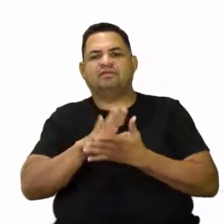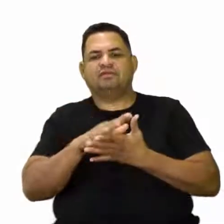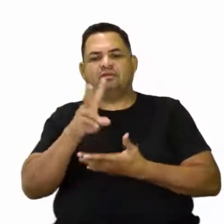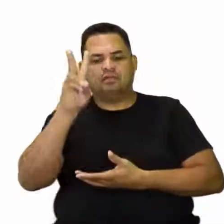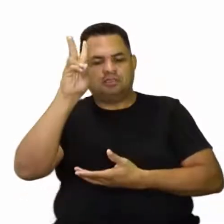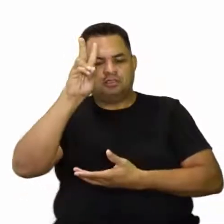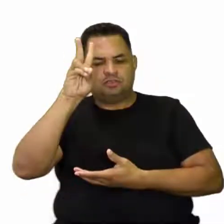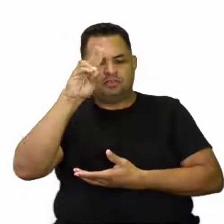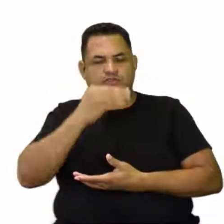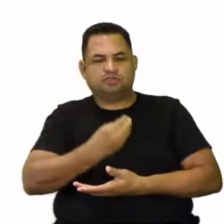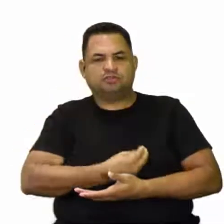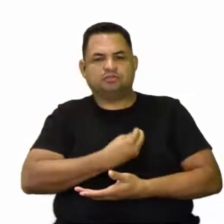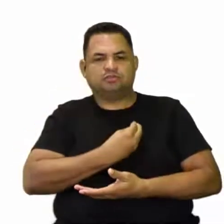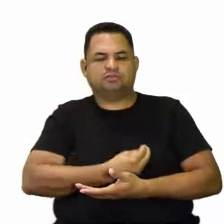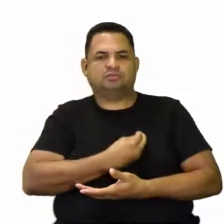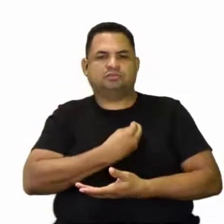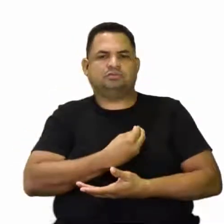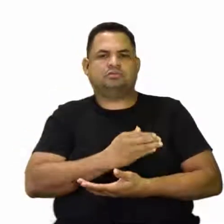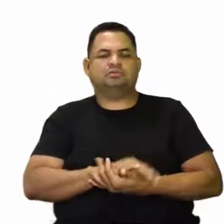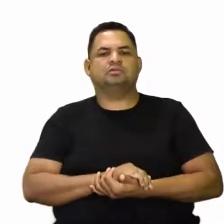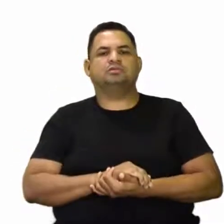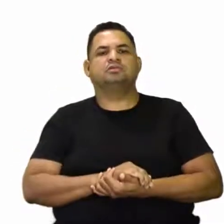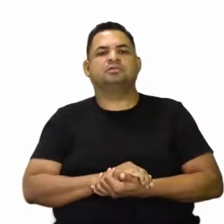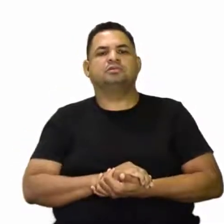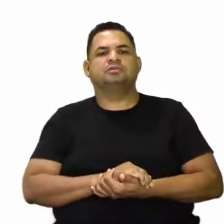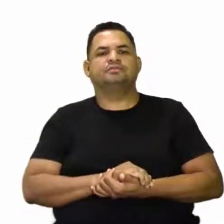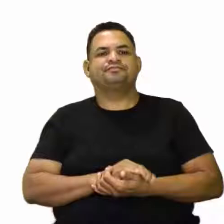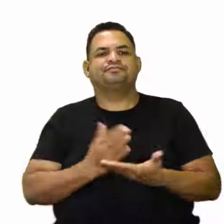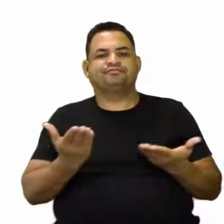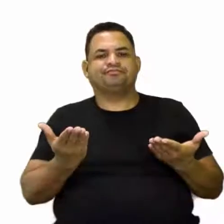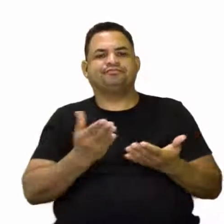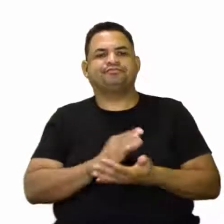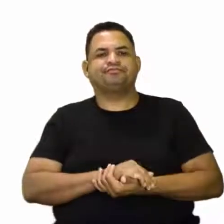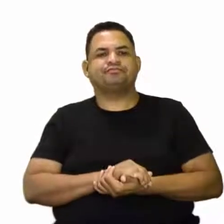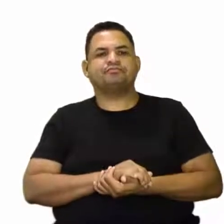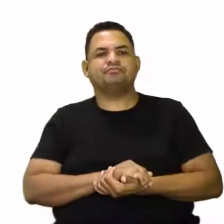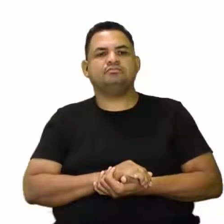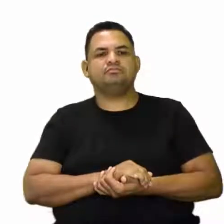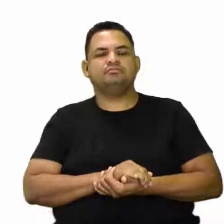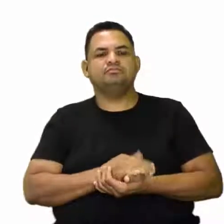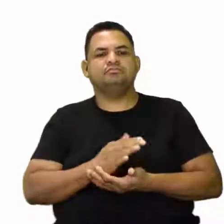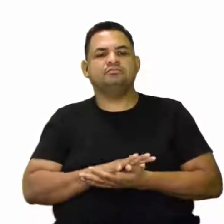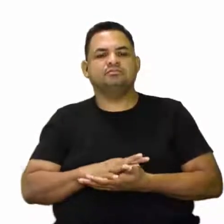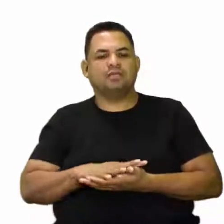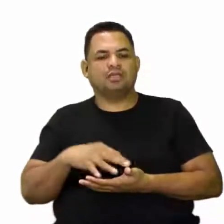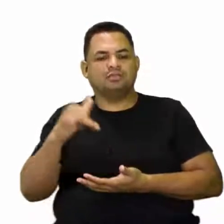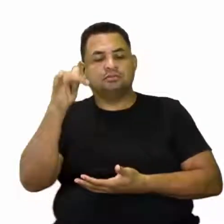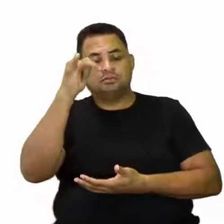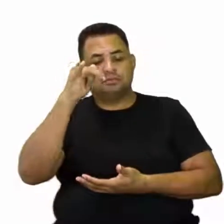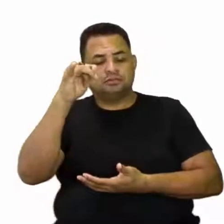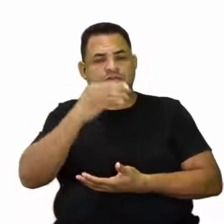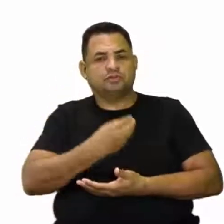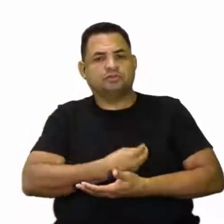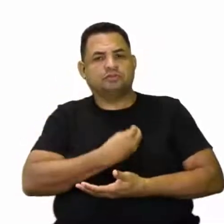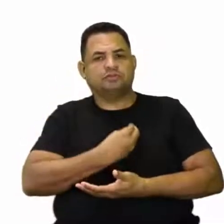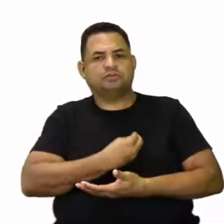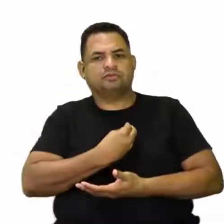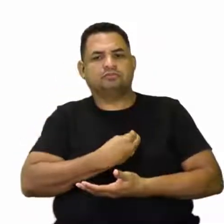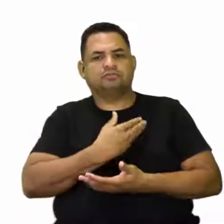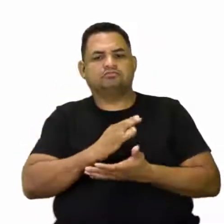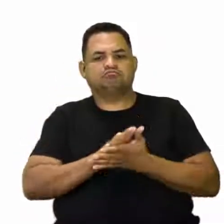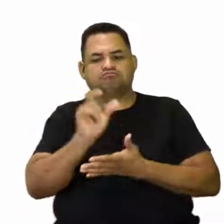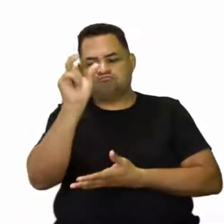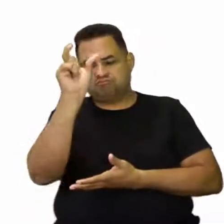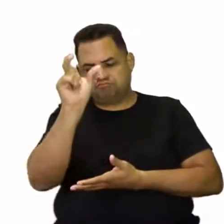é uma biografia? Nada mais, nada menos do que a narração da vida, sobre a